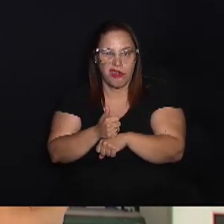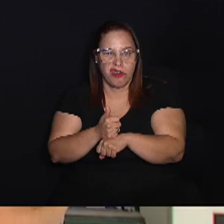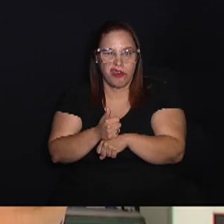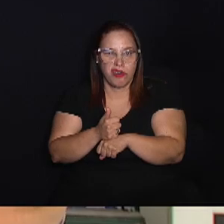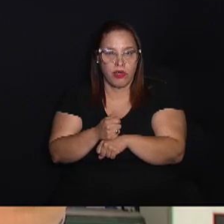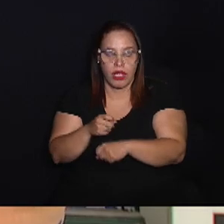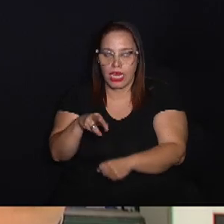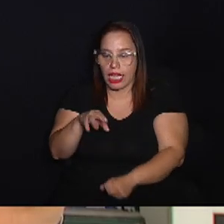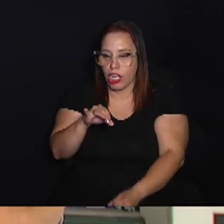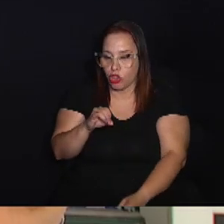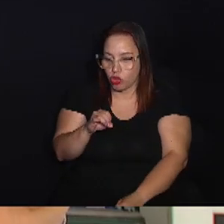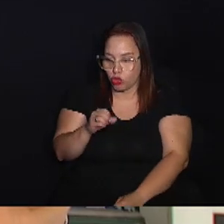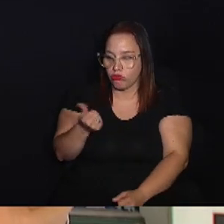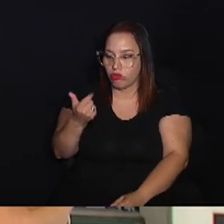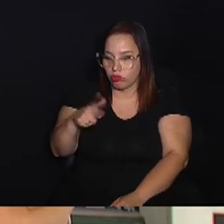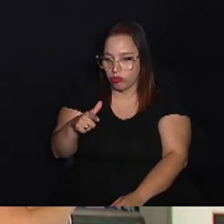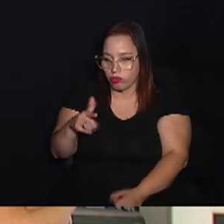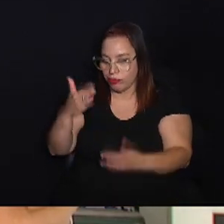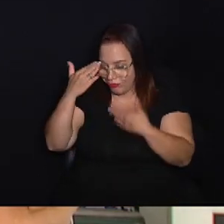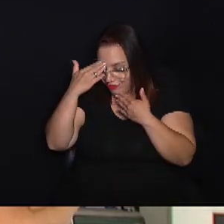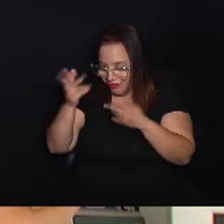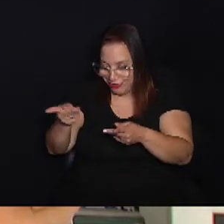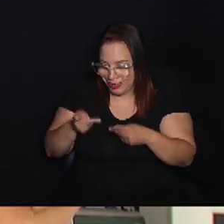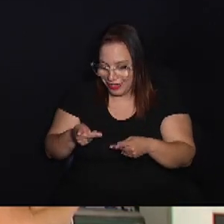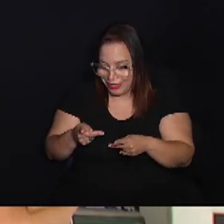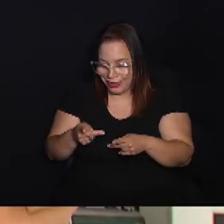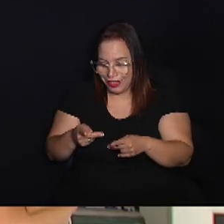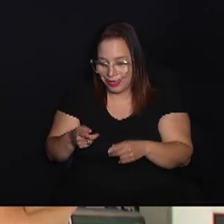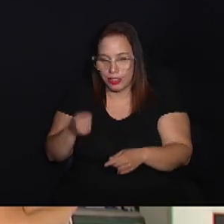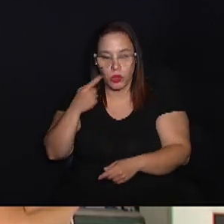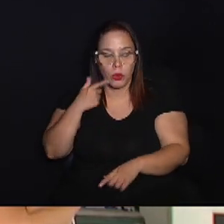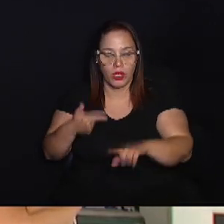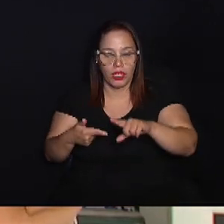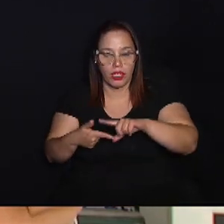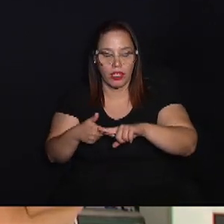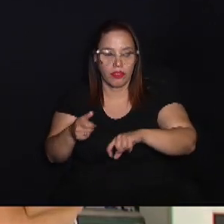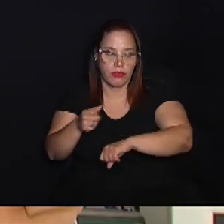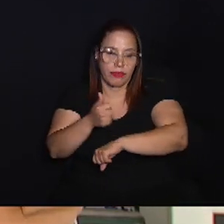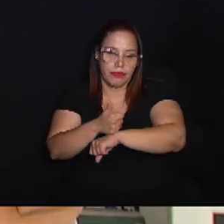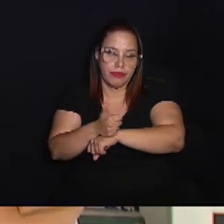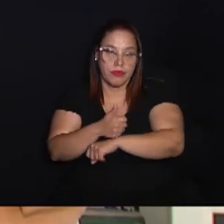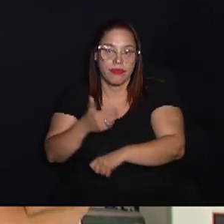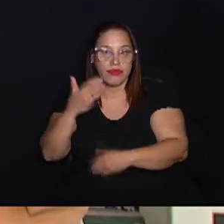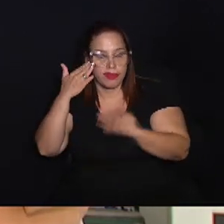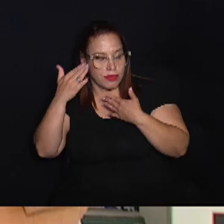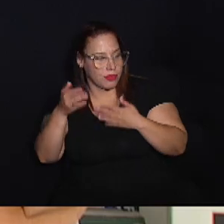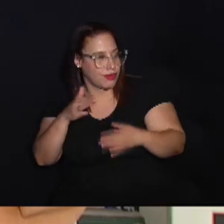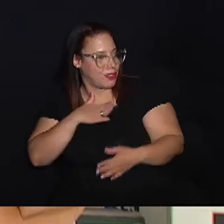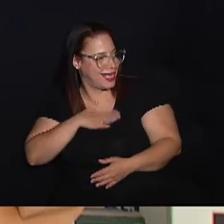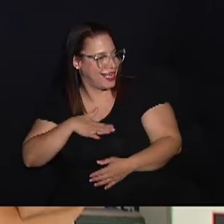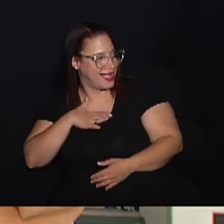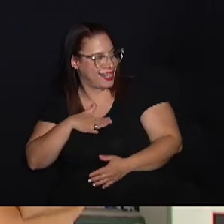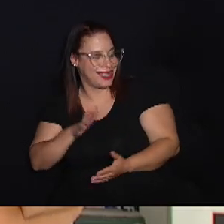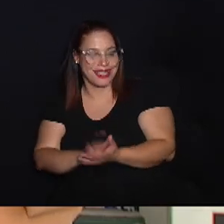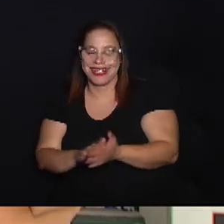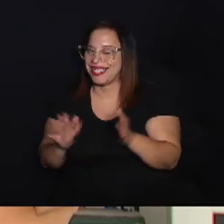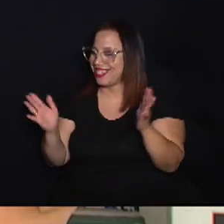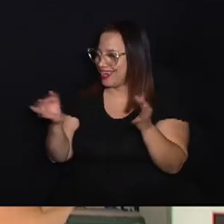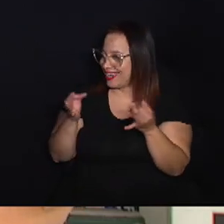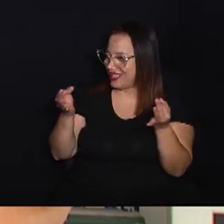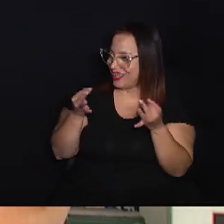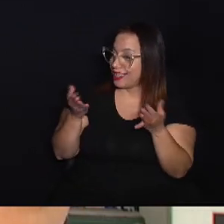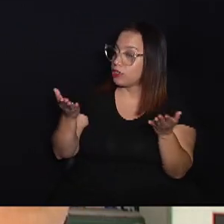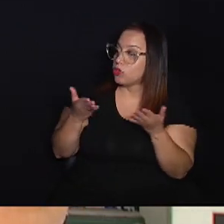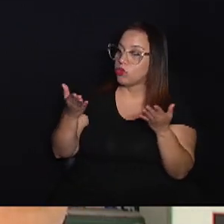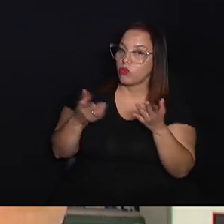com o Sérgio Caldas mais uma vez. Obrigada pela sua participação aqui no Se Liga na Profissão. Eu que agradeço, é sempre um prazer. Maravilha! E